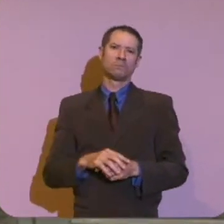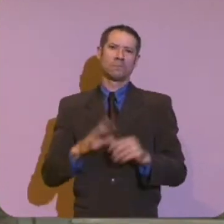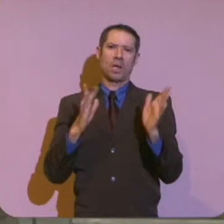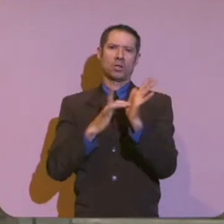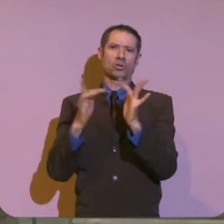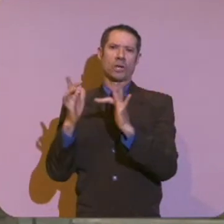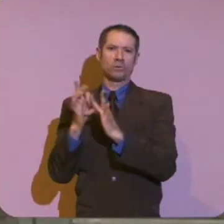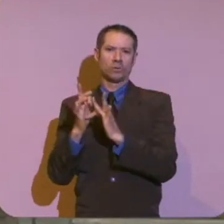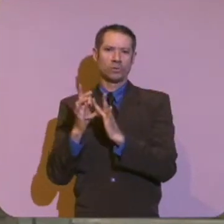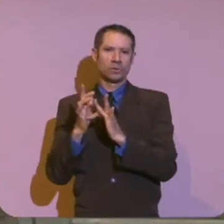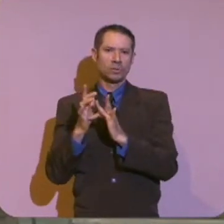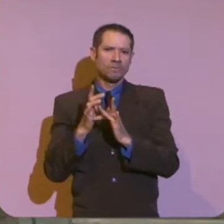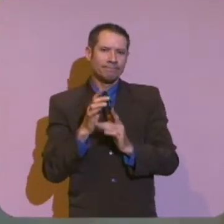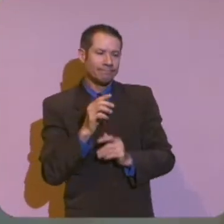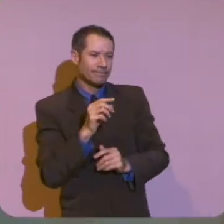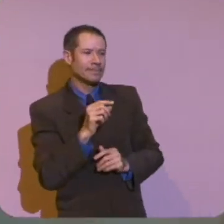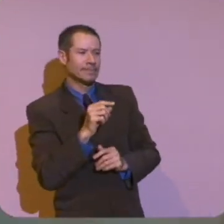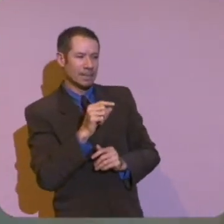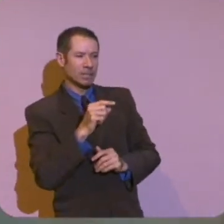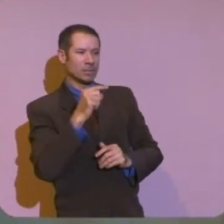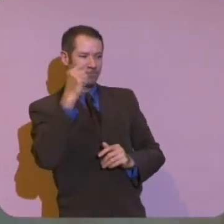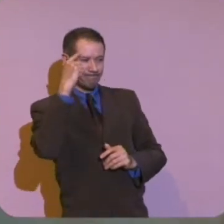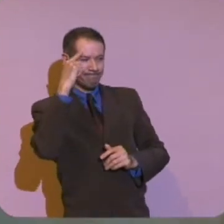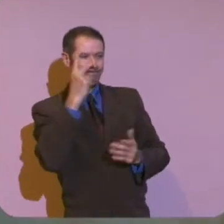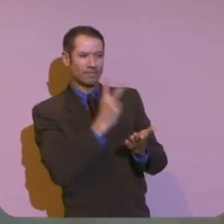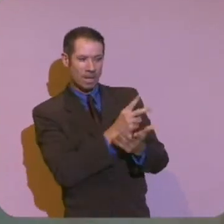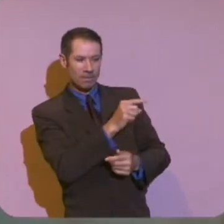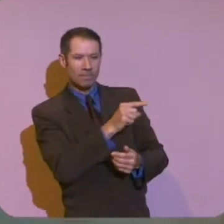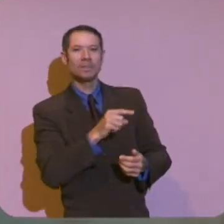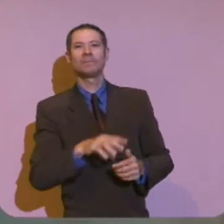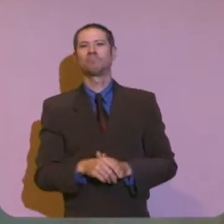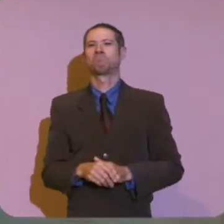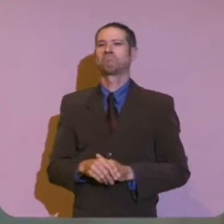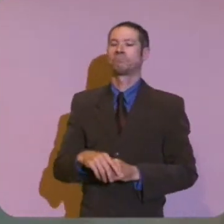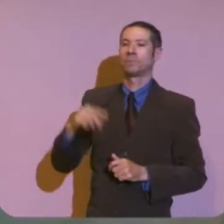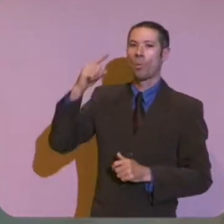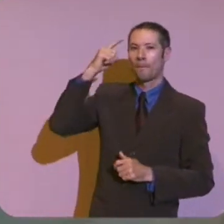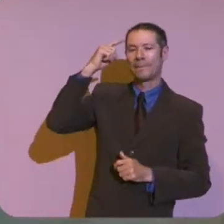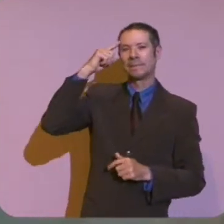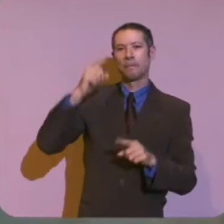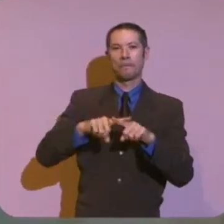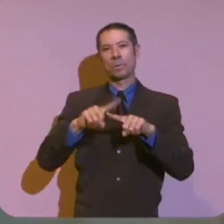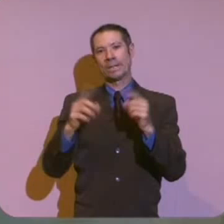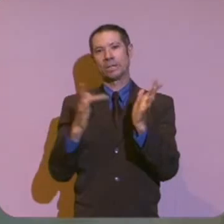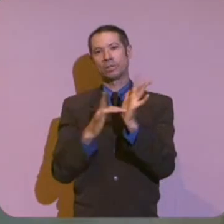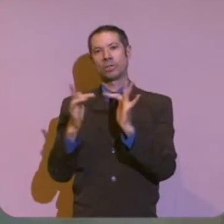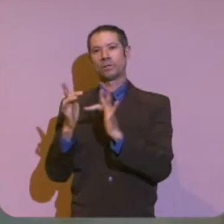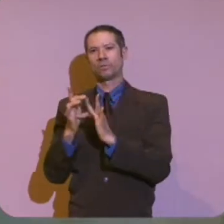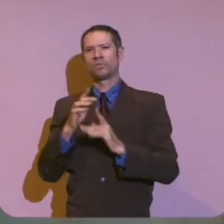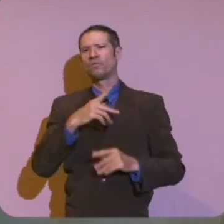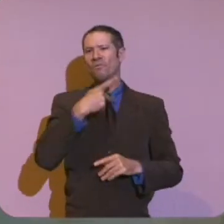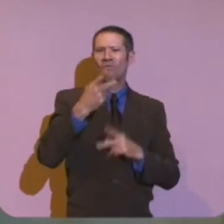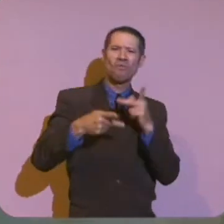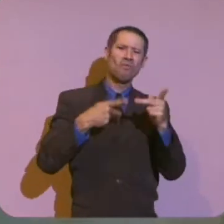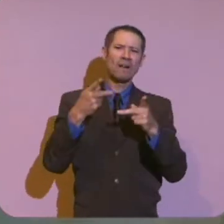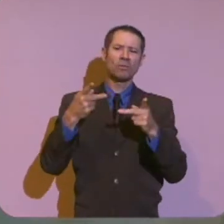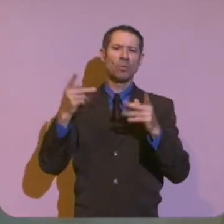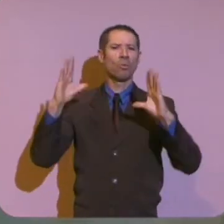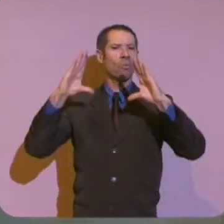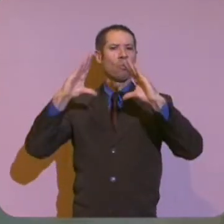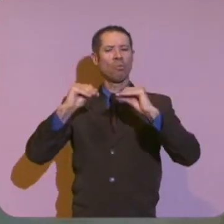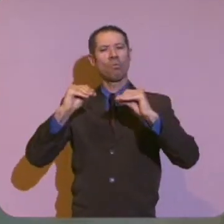Jesus fala baixinho: é você mesmo. E eu fico pensando, por que Jesus falou aquilo naquela